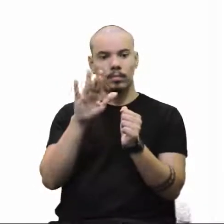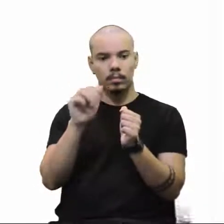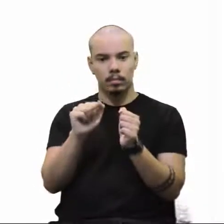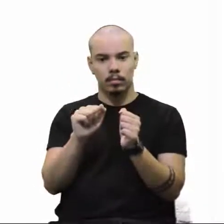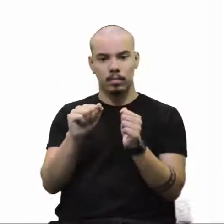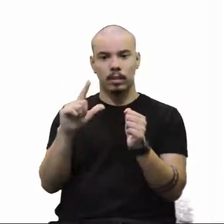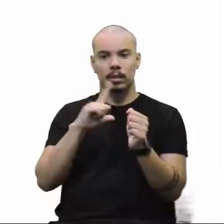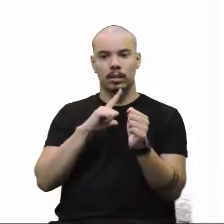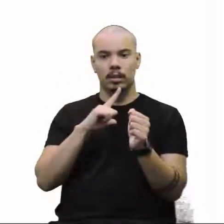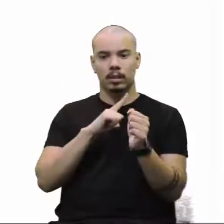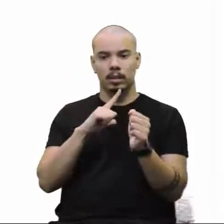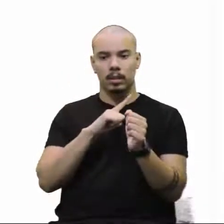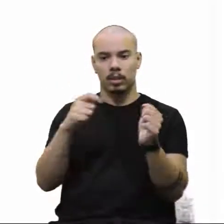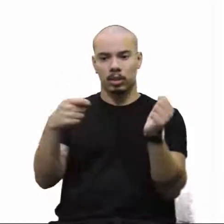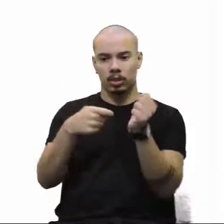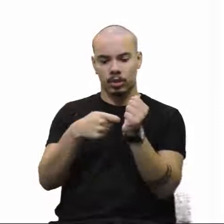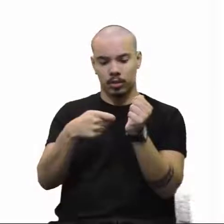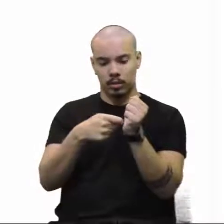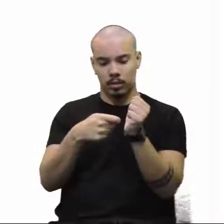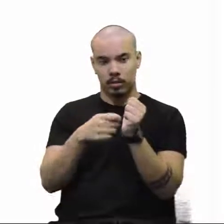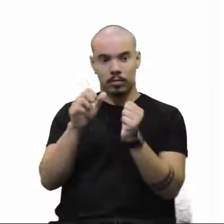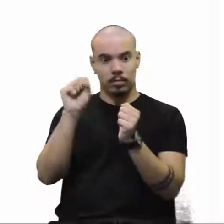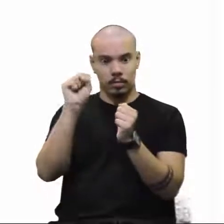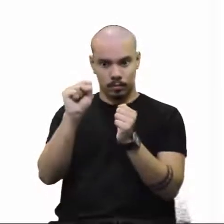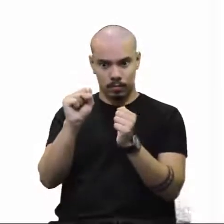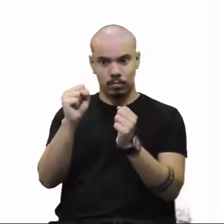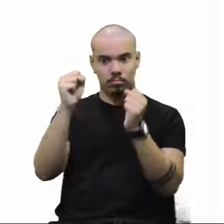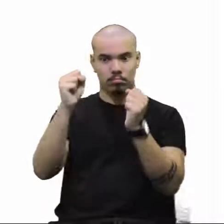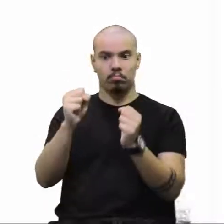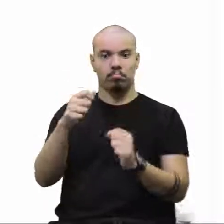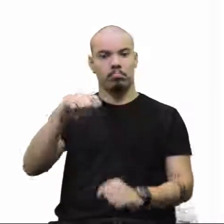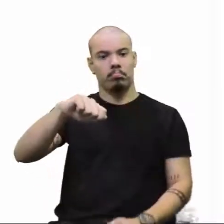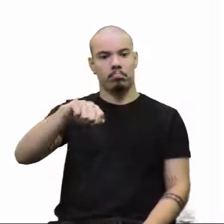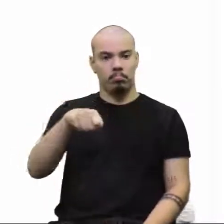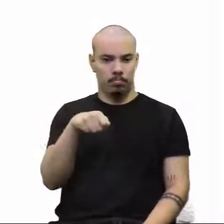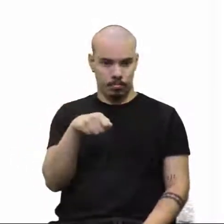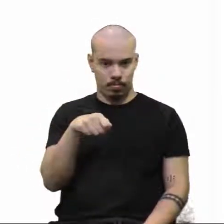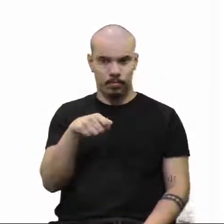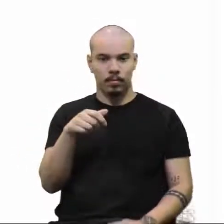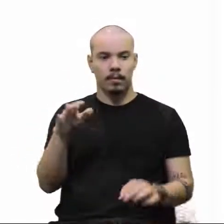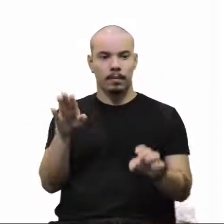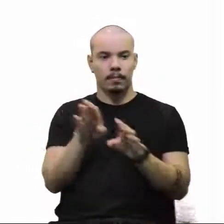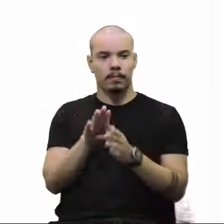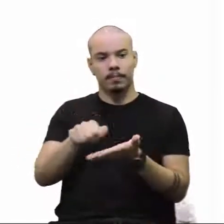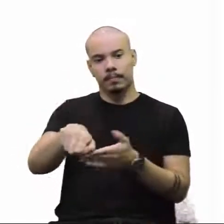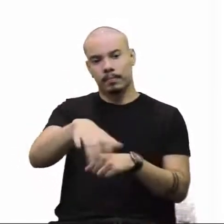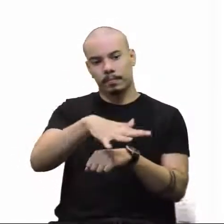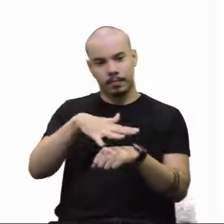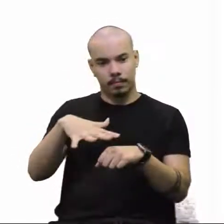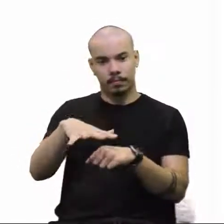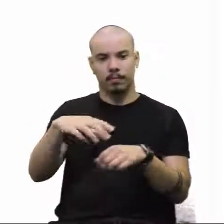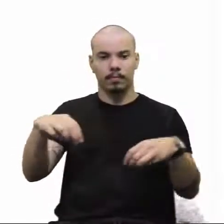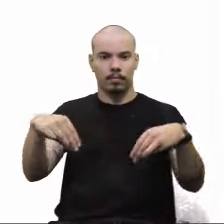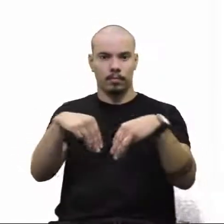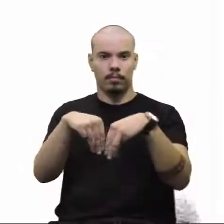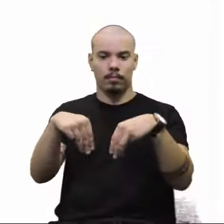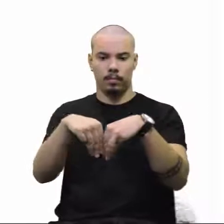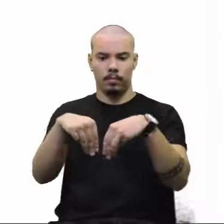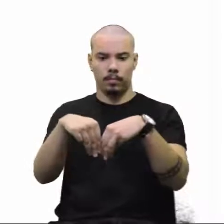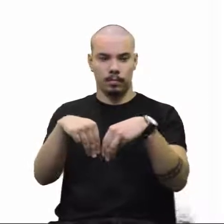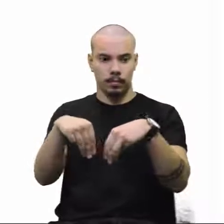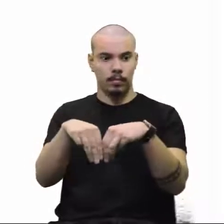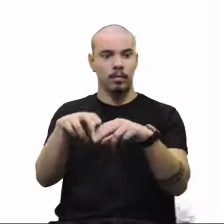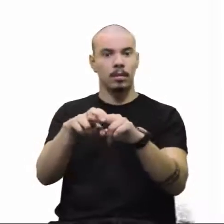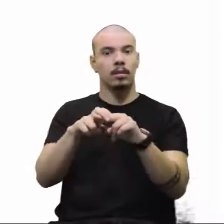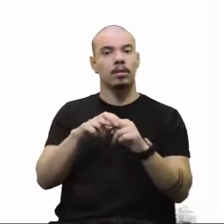S. Então, a chave está aqui, que pode ser acionada. Imersa numa região de campo magnético.